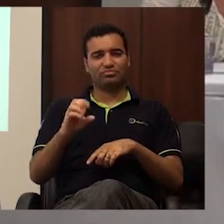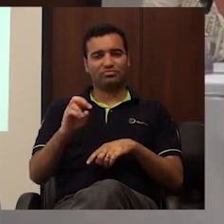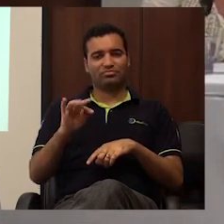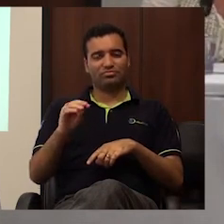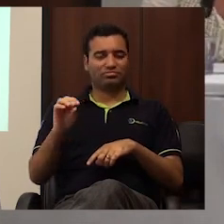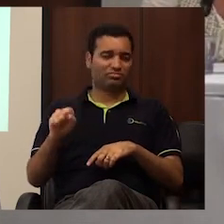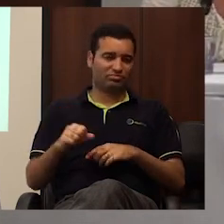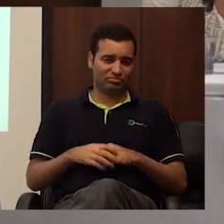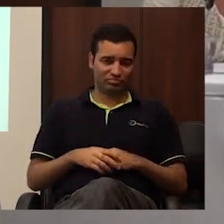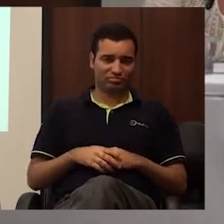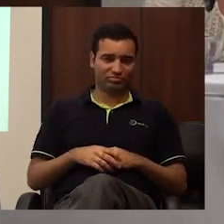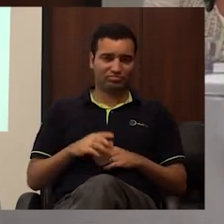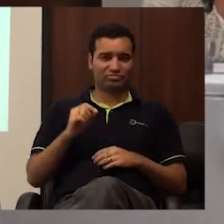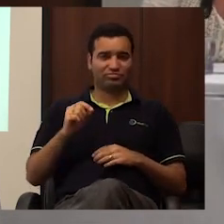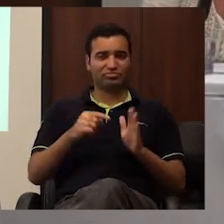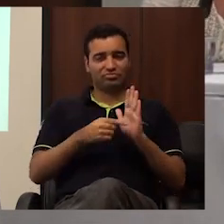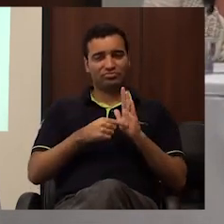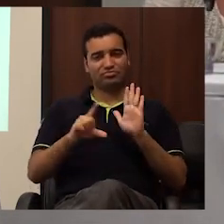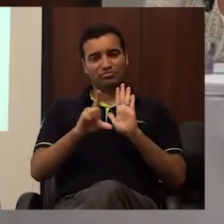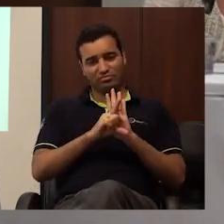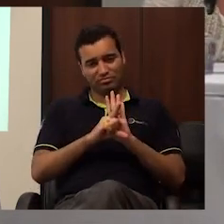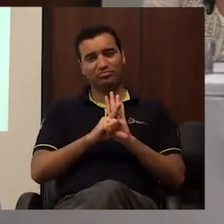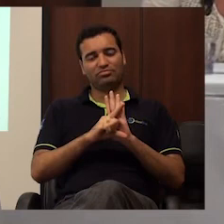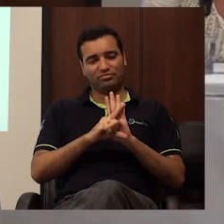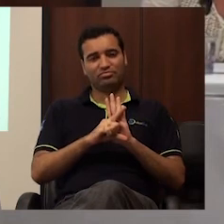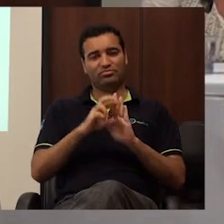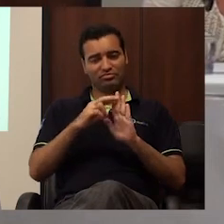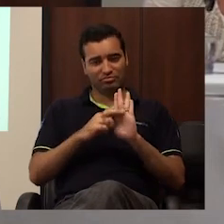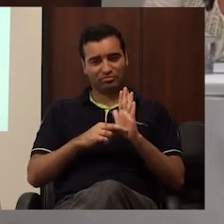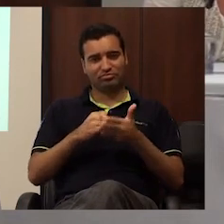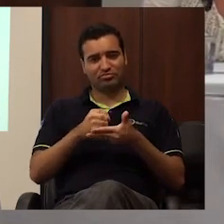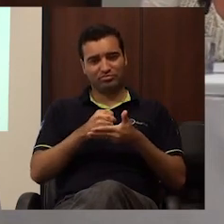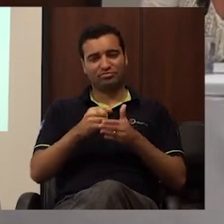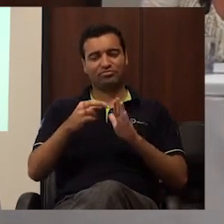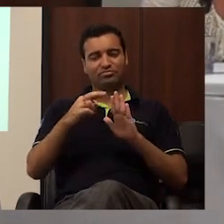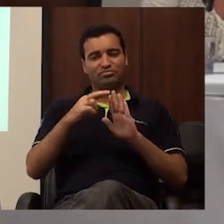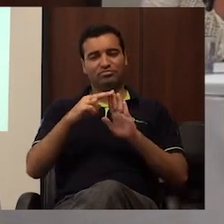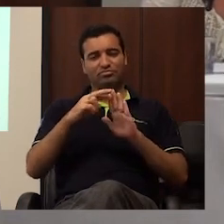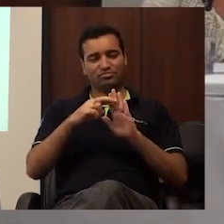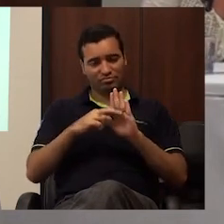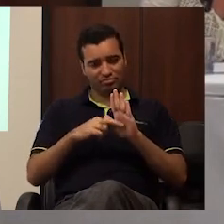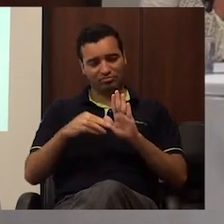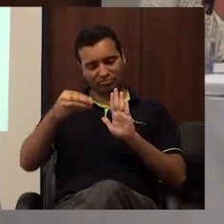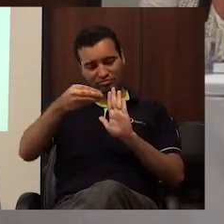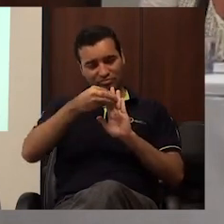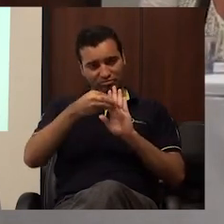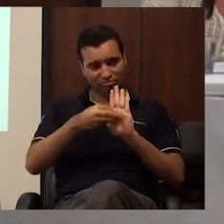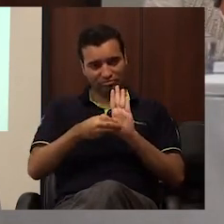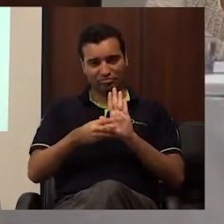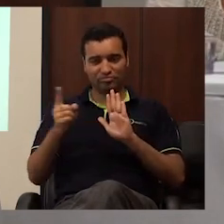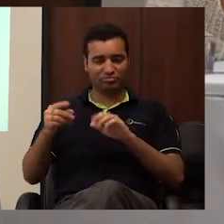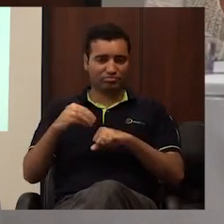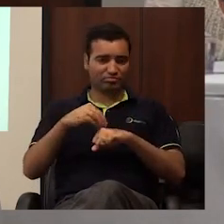que nos traz a Lei de Diretrizes e Bases, as normas instituídas nas diretrizes e bases e as